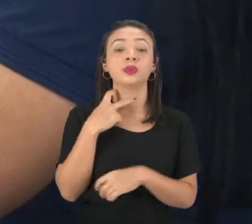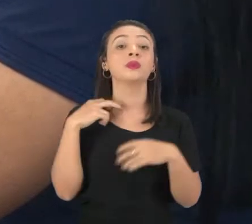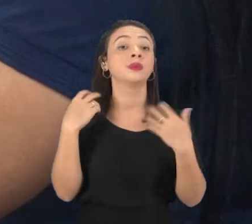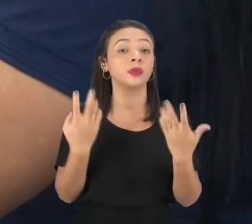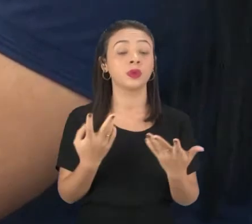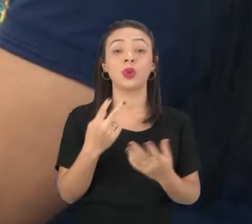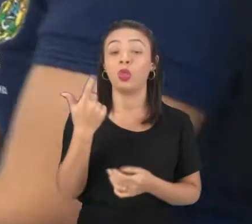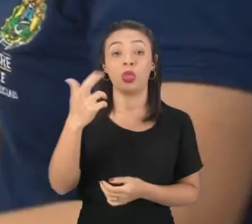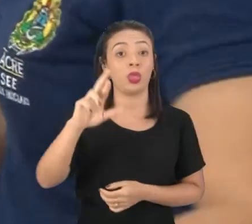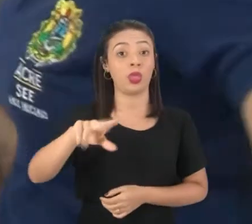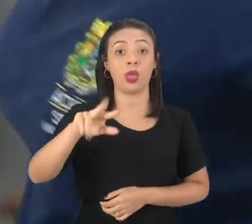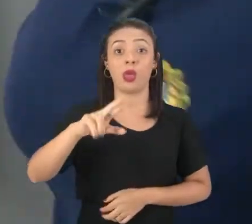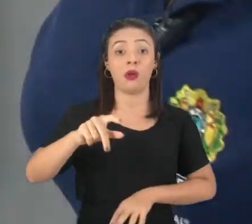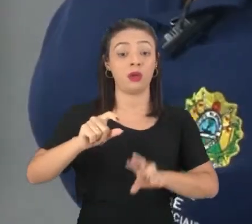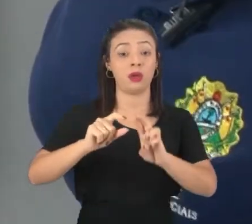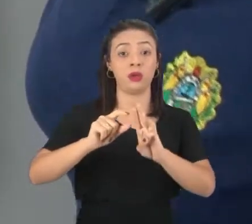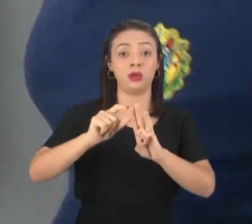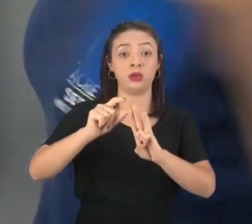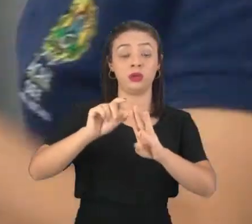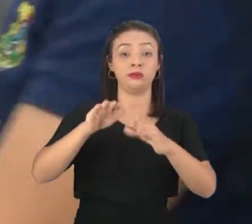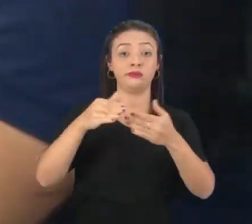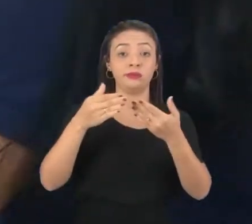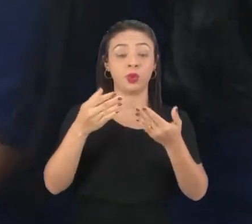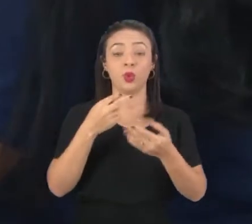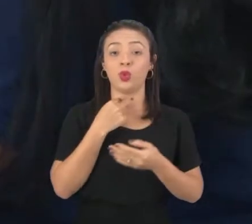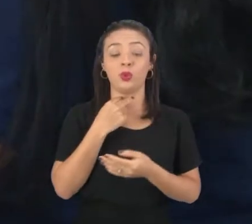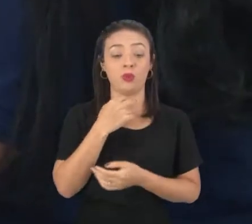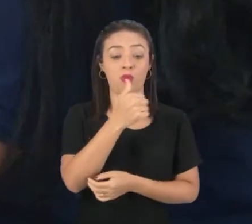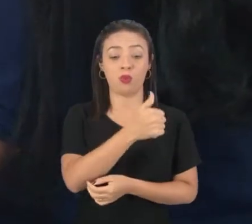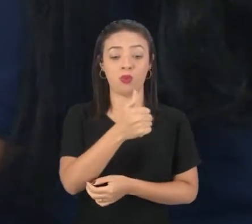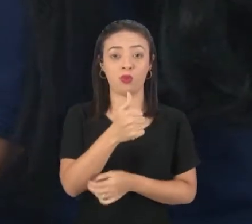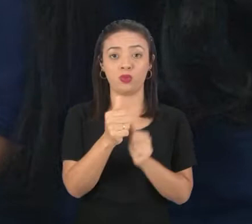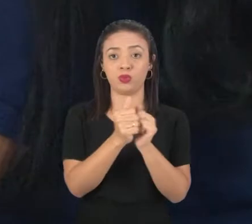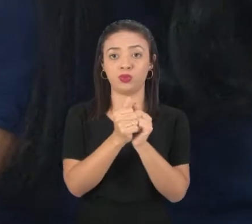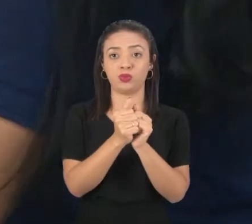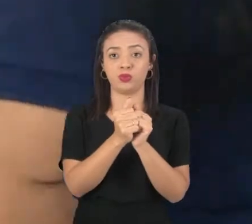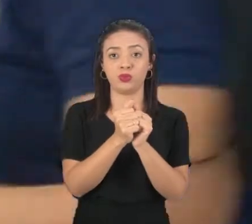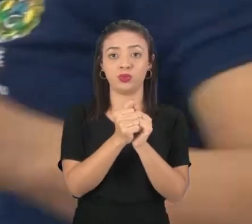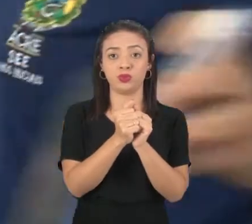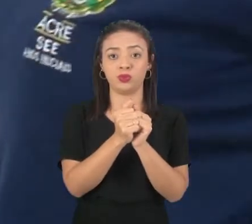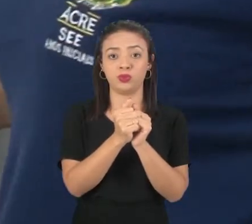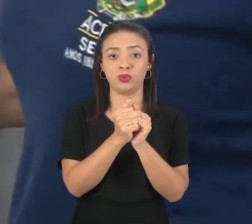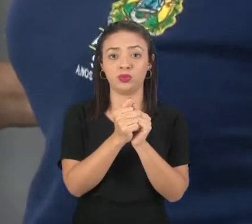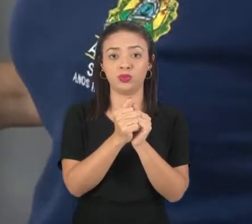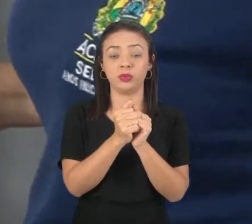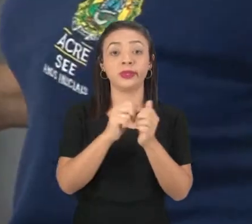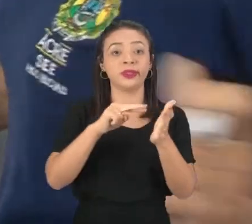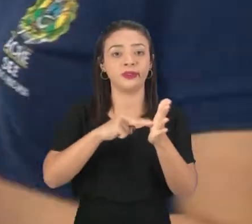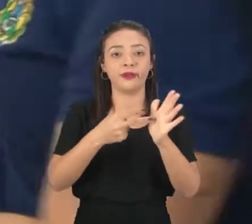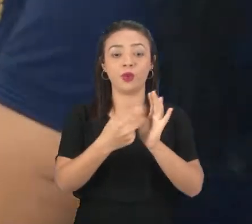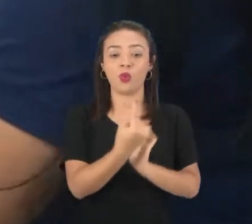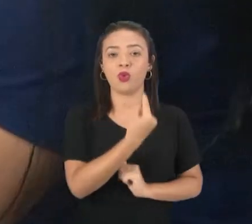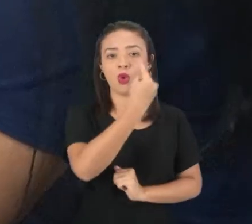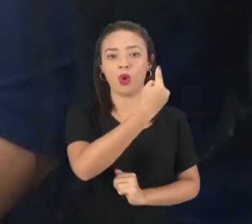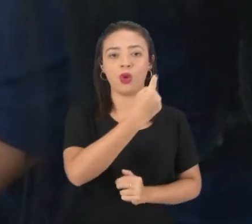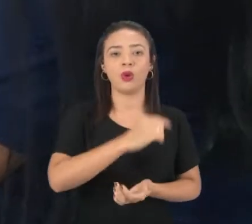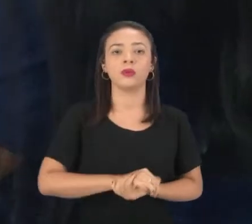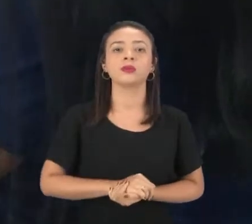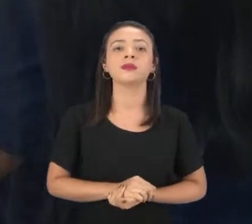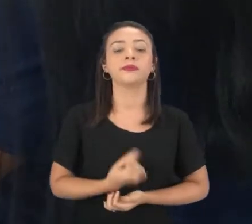e ele não é centena então o que que eu faço não posso colocar em cima aqui ó a gente customizar vai né